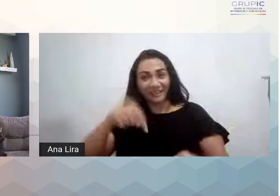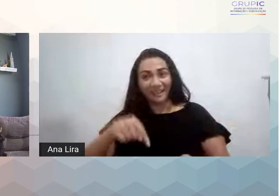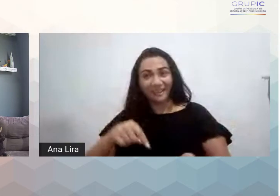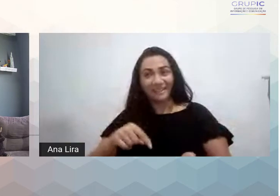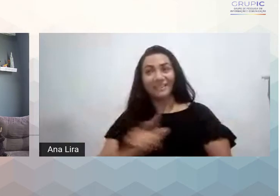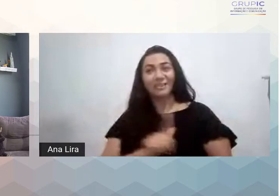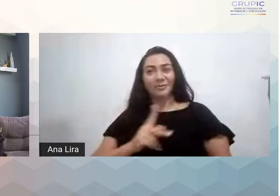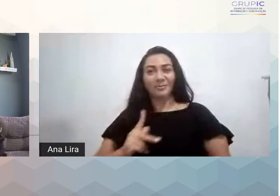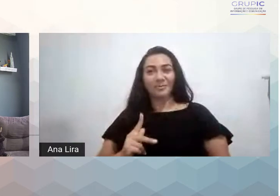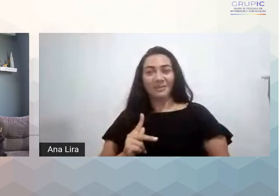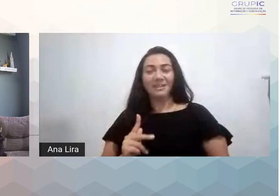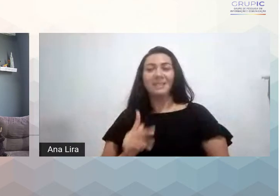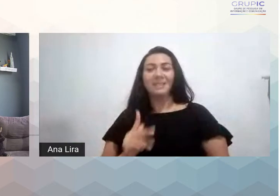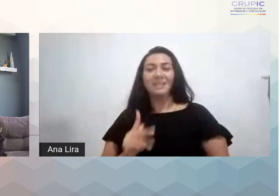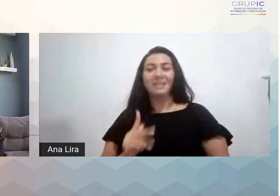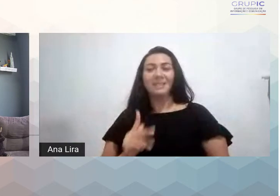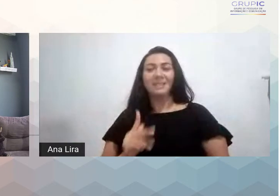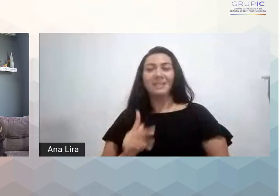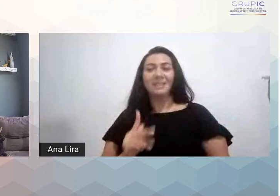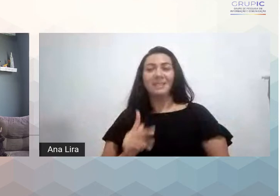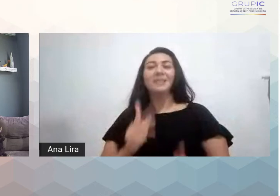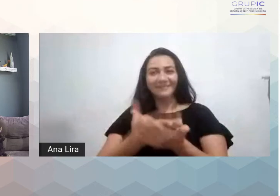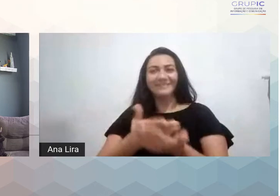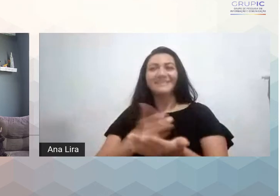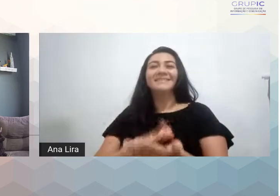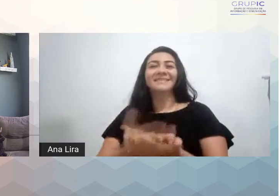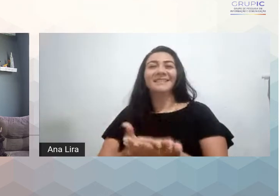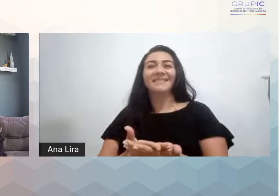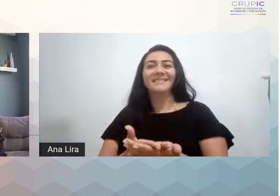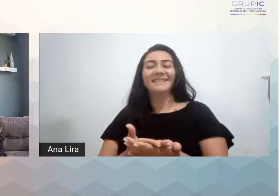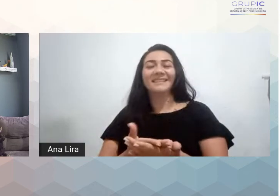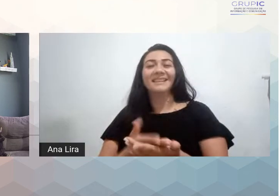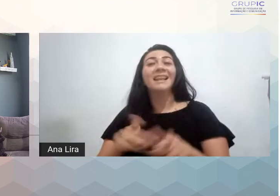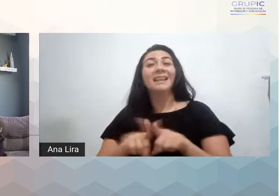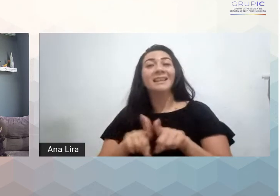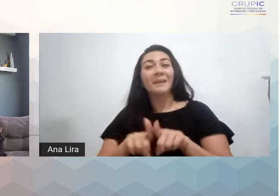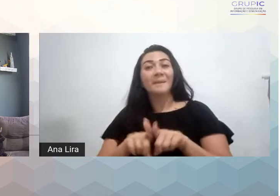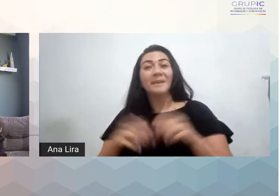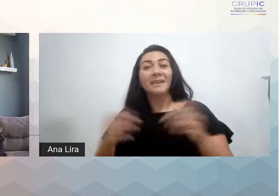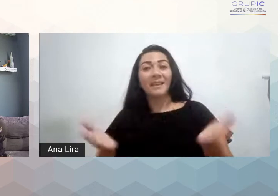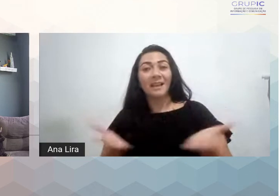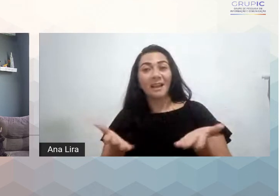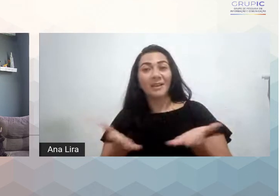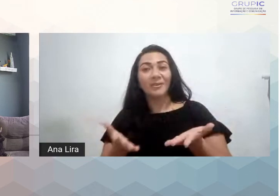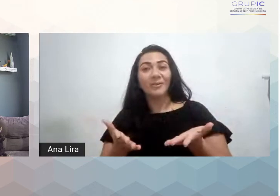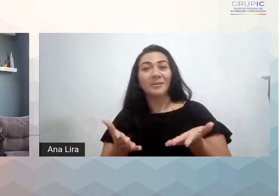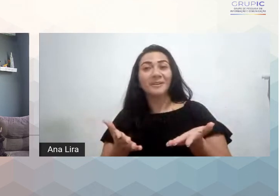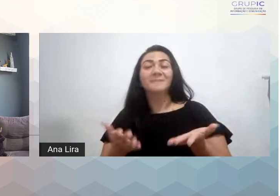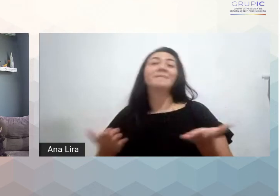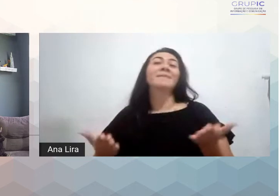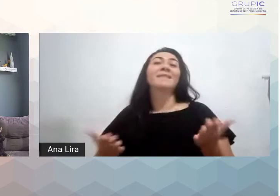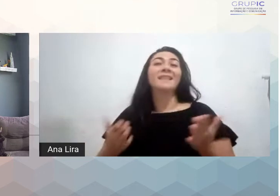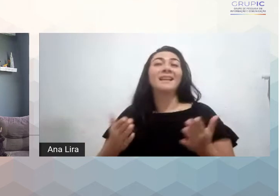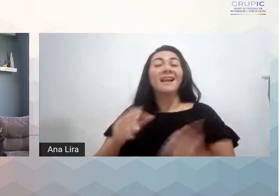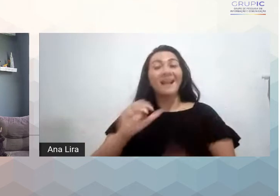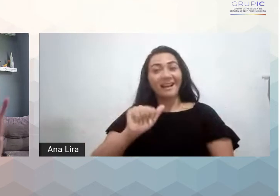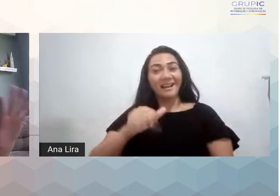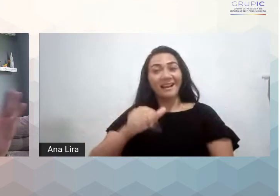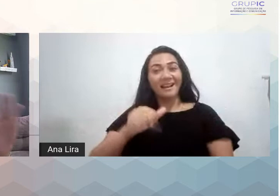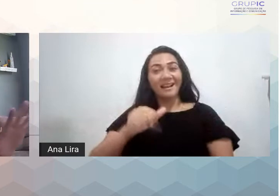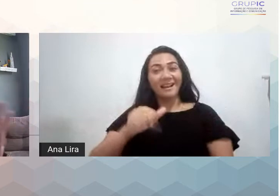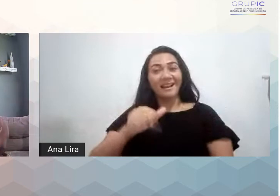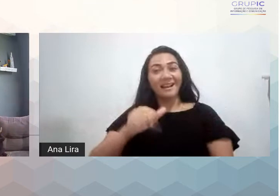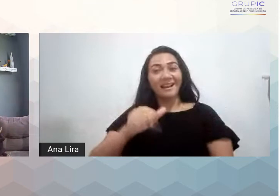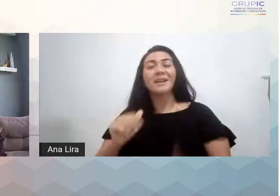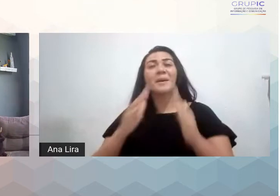atualmente a Aninha está também residindo fora daqui de Manaus, então nós estamos